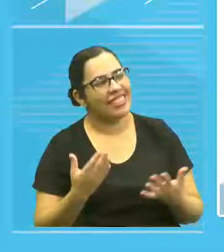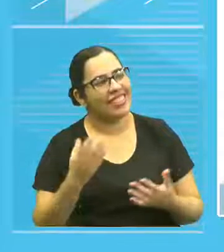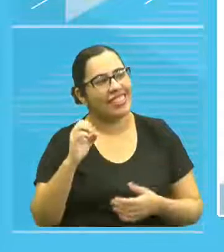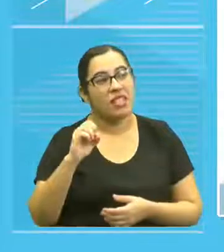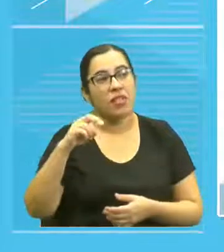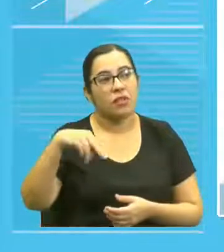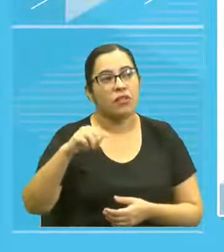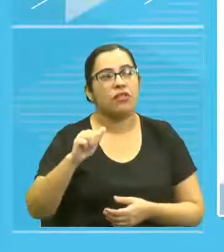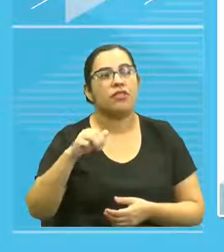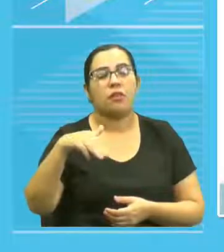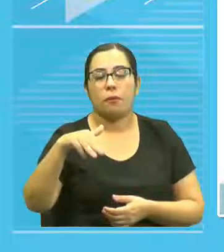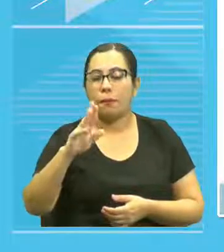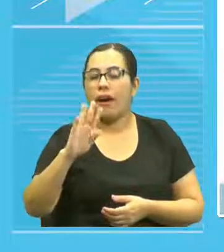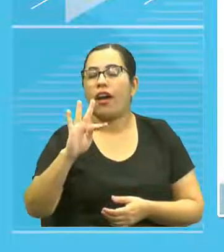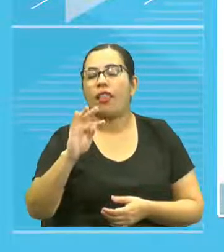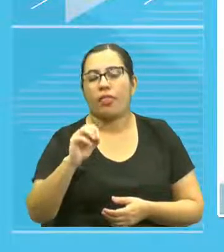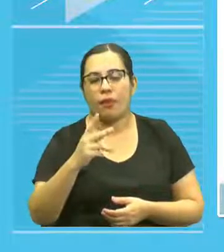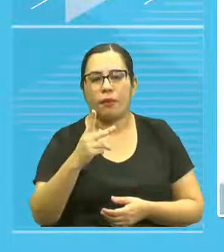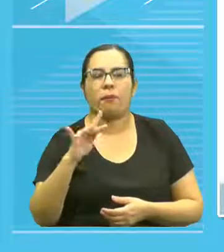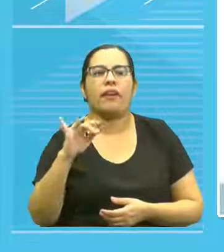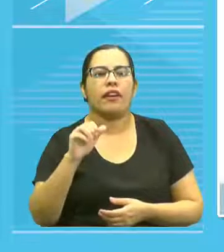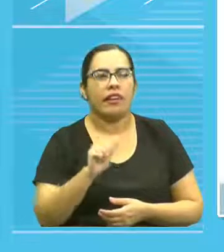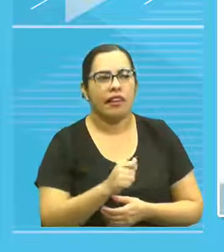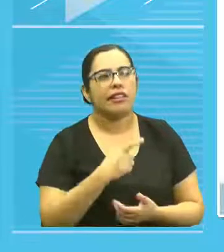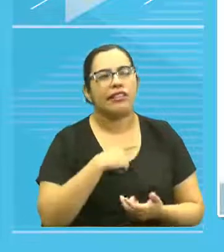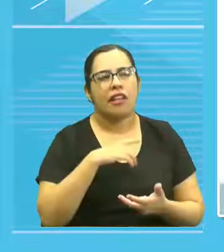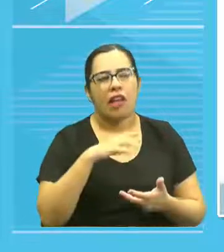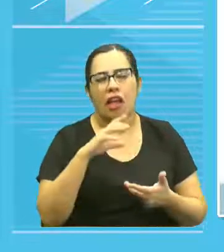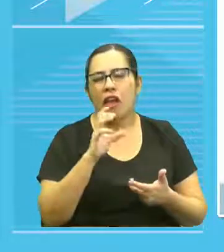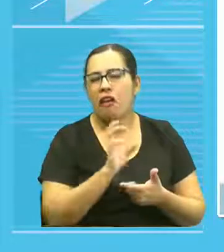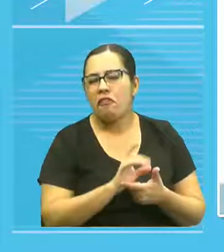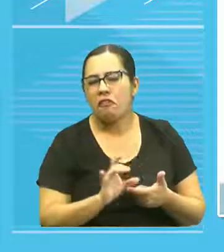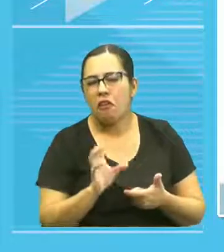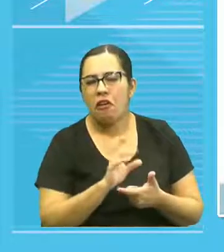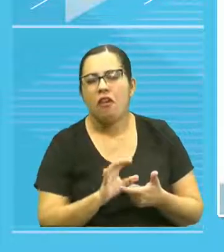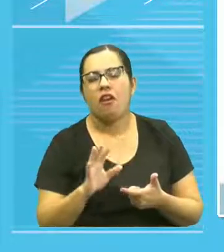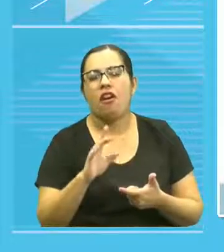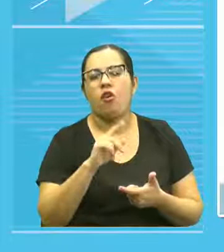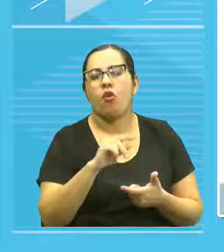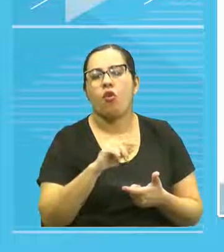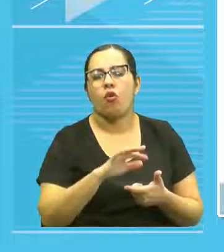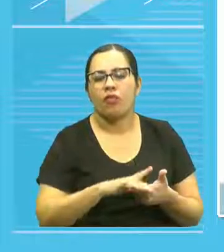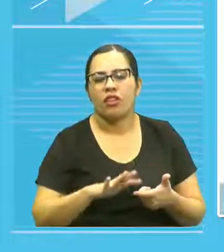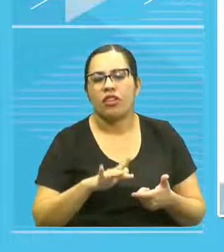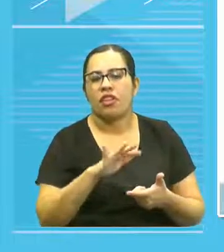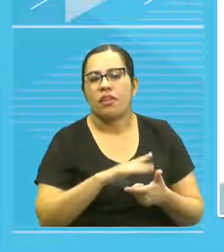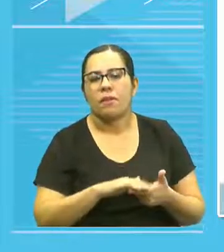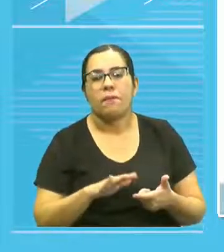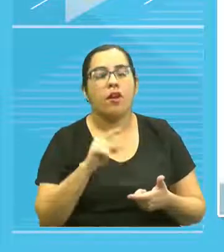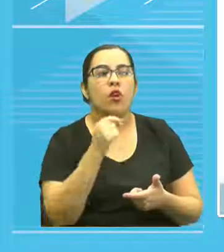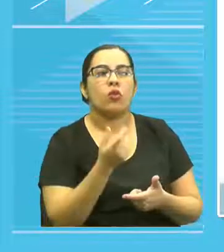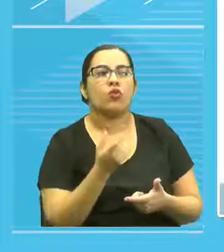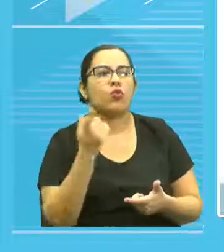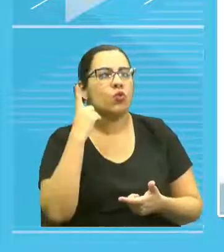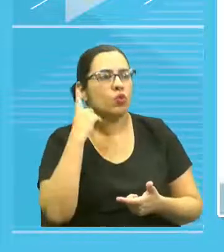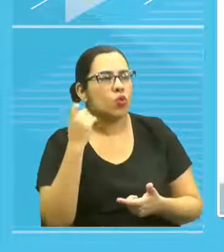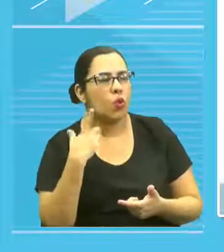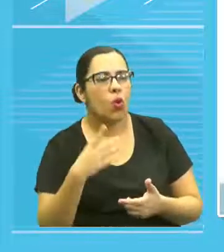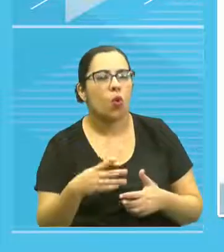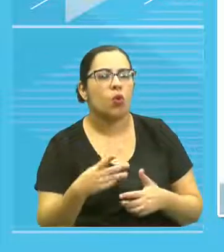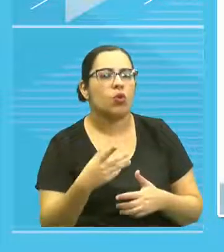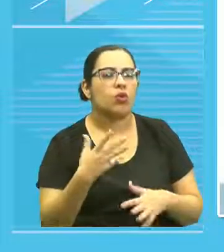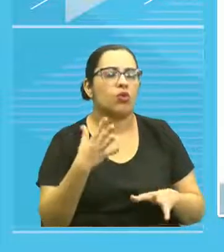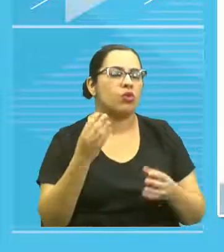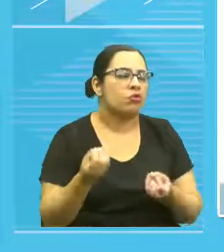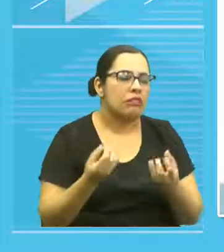onomatopeia uma figura de linguagem que reproduz fonemas ou palavras que imitam sons naturais quer sejam de objetos de pessoas ou de